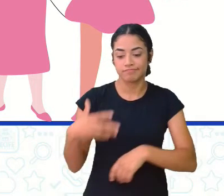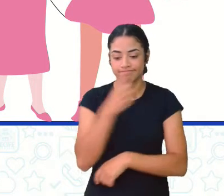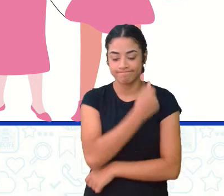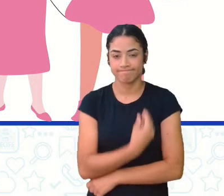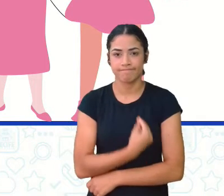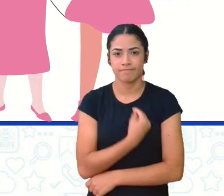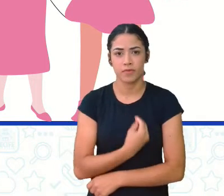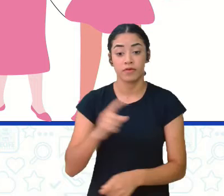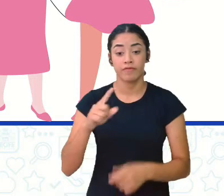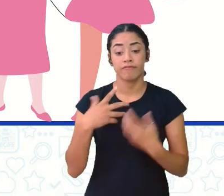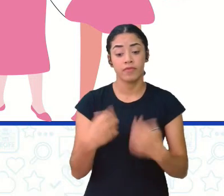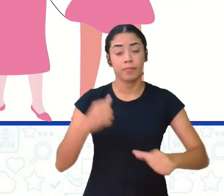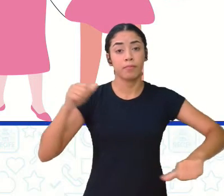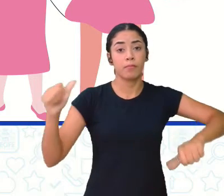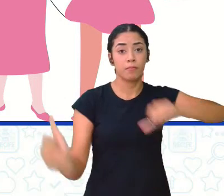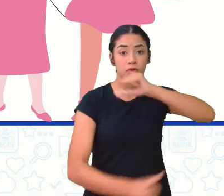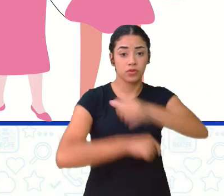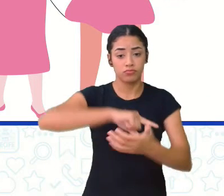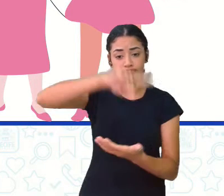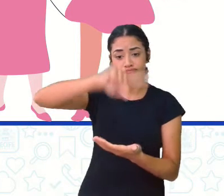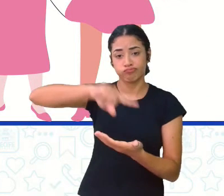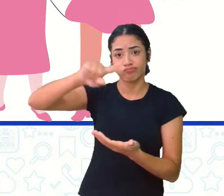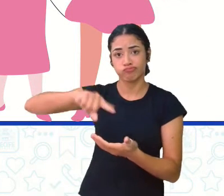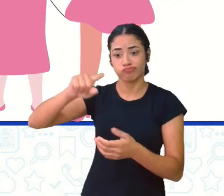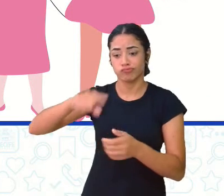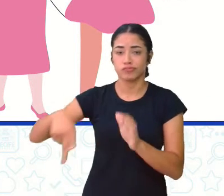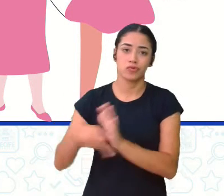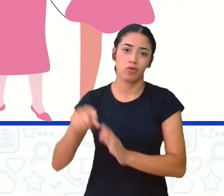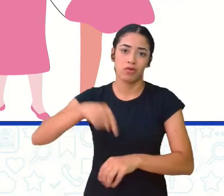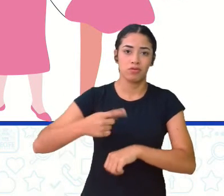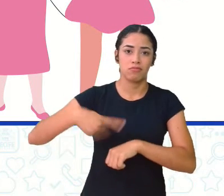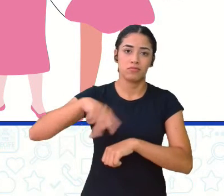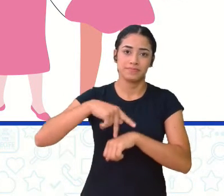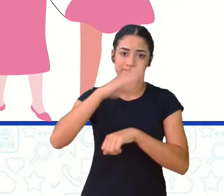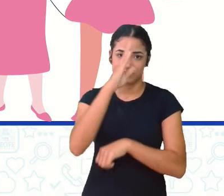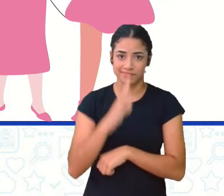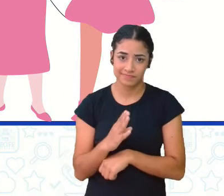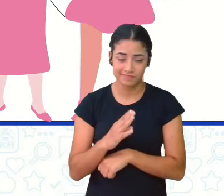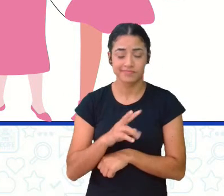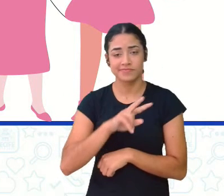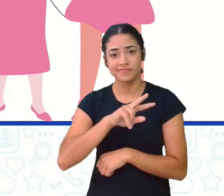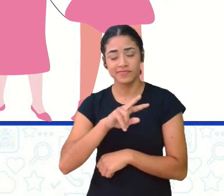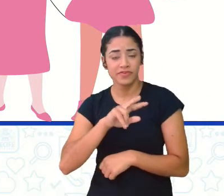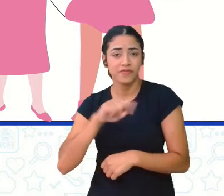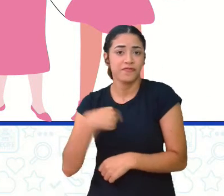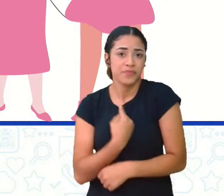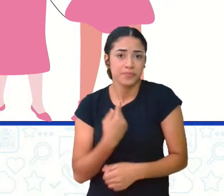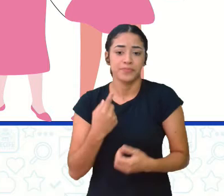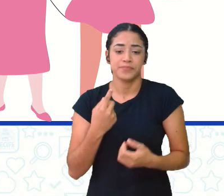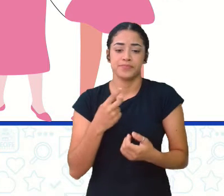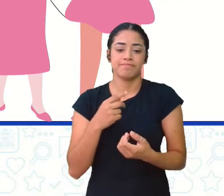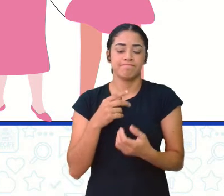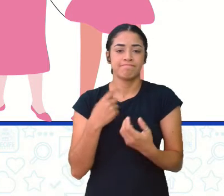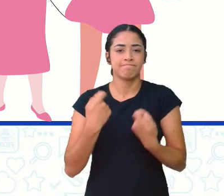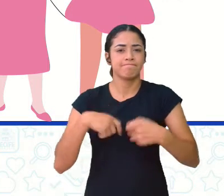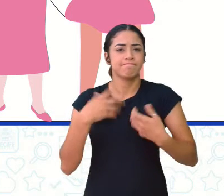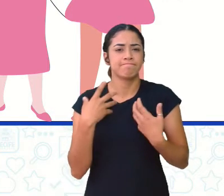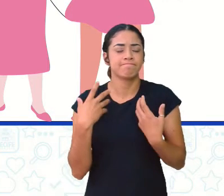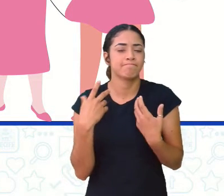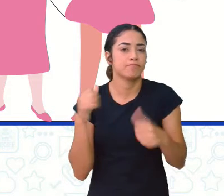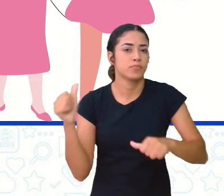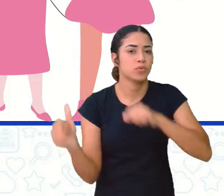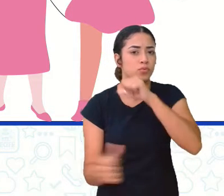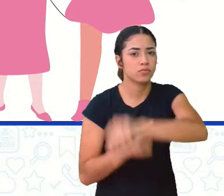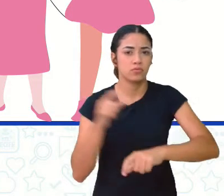essa estatística do nosso país. Vamos modificar aí, não é, esses dados que falam de tantas mulheres. A gente